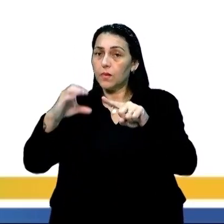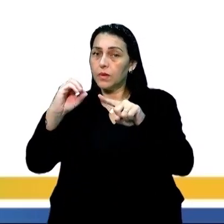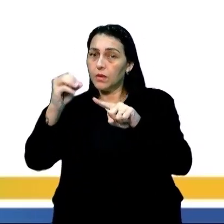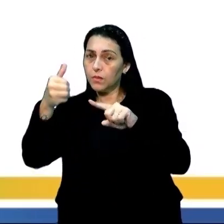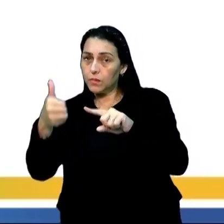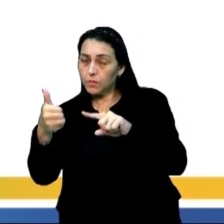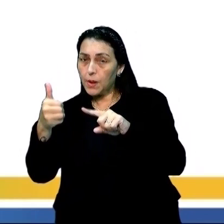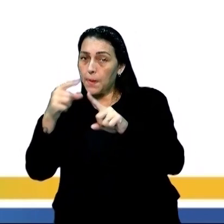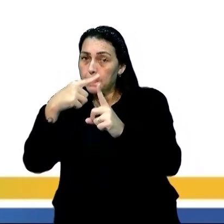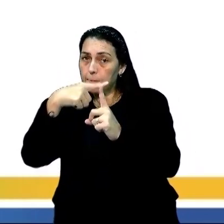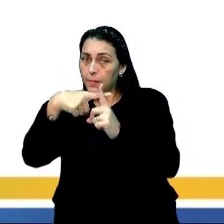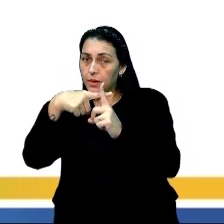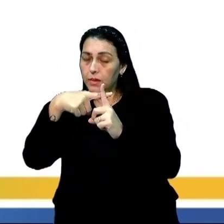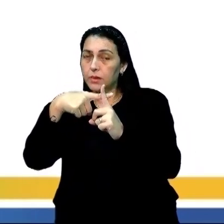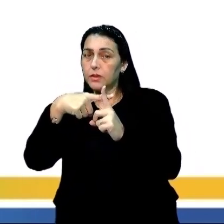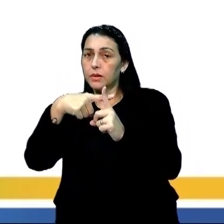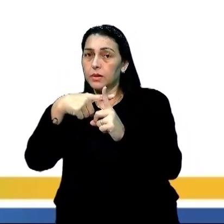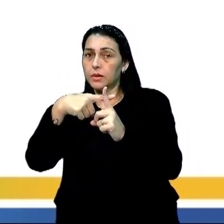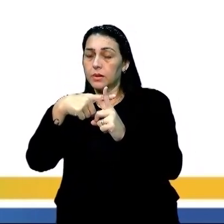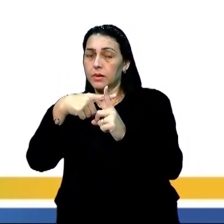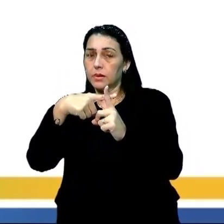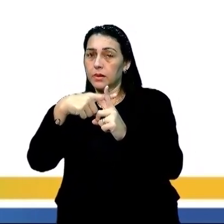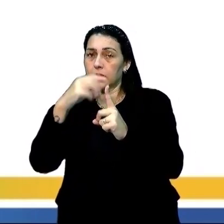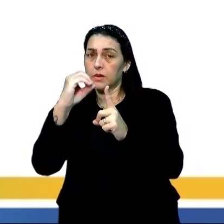0,01 mais